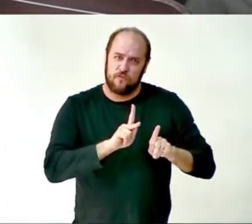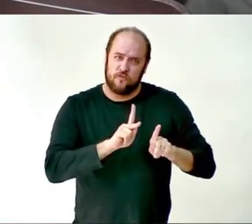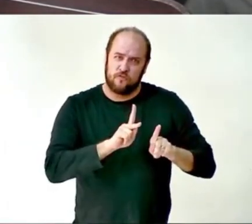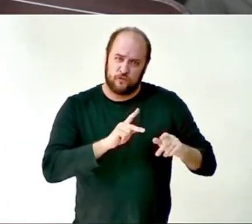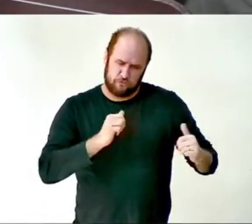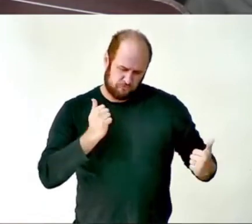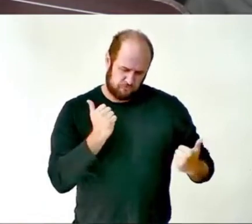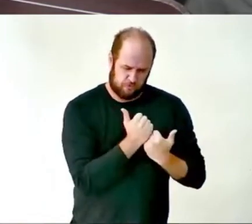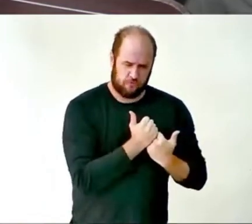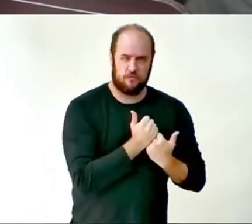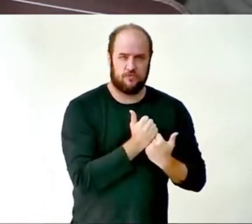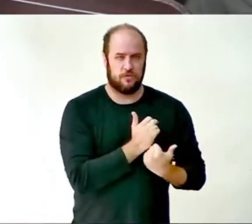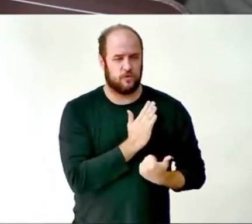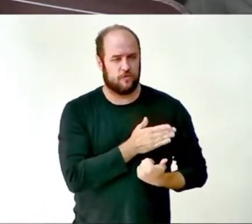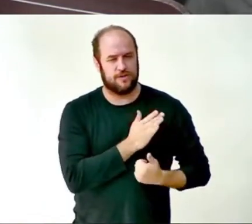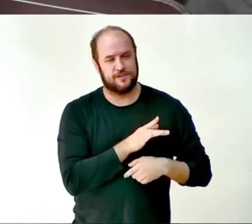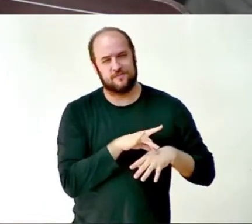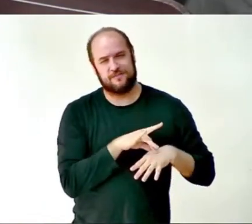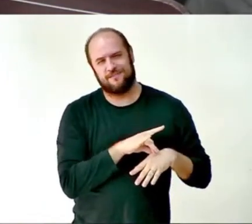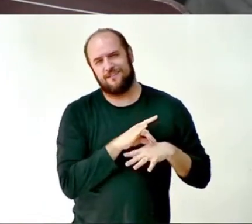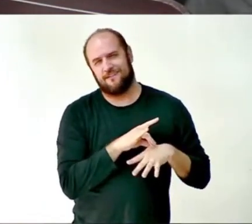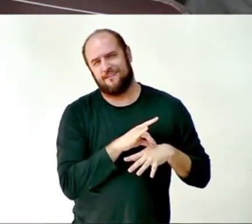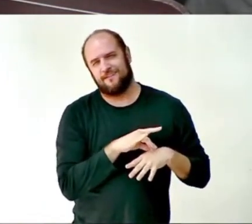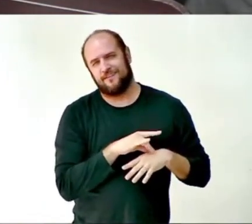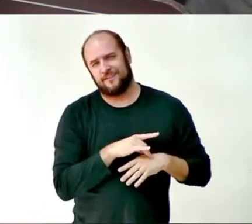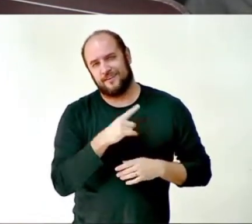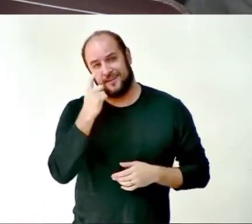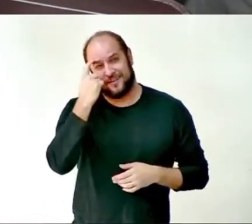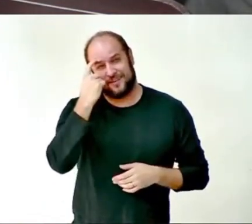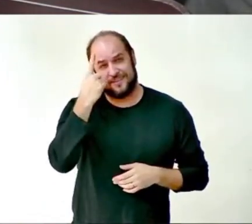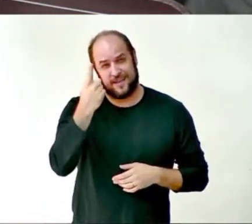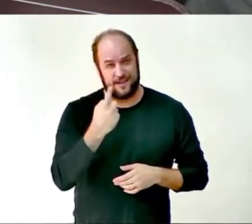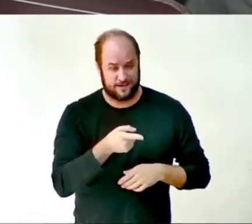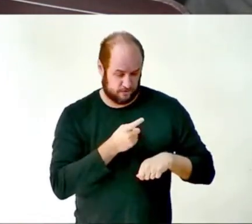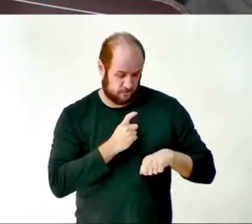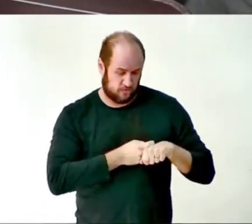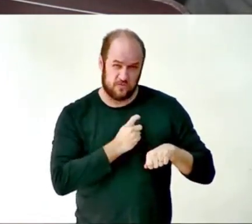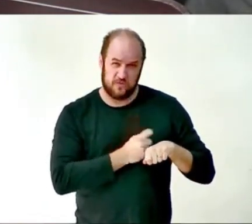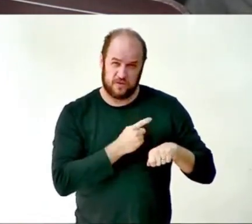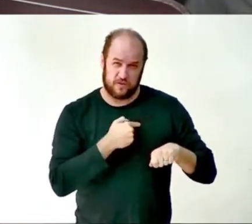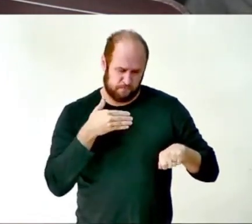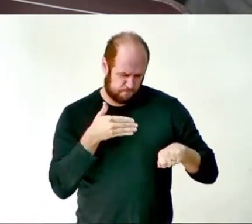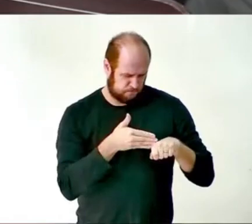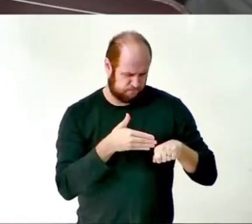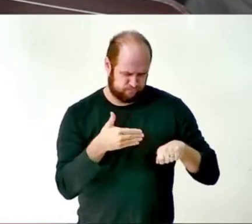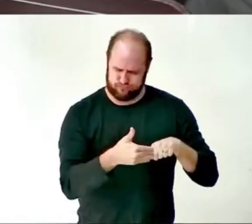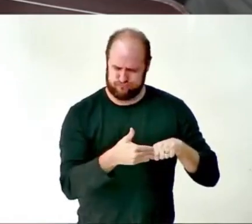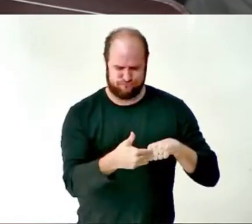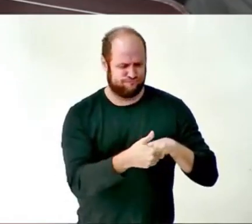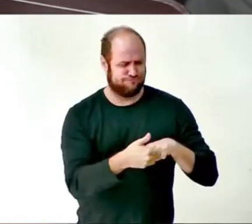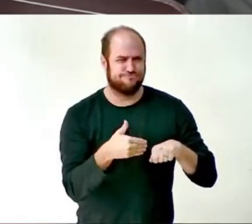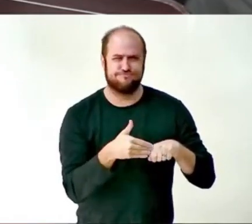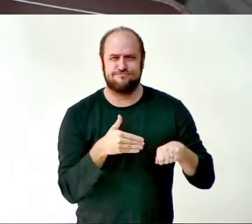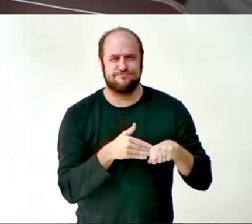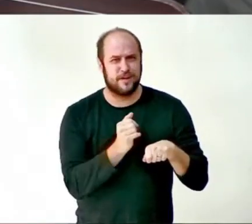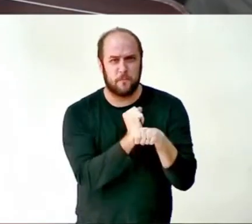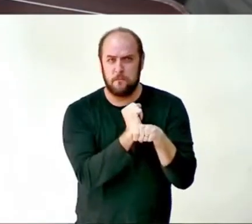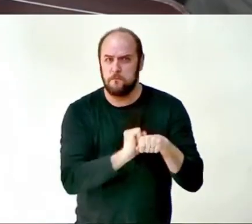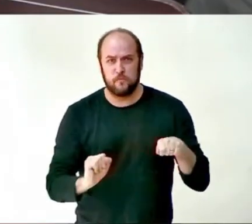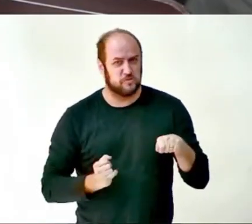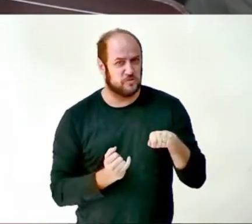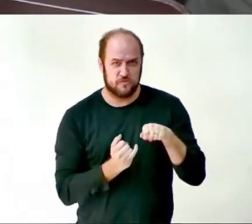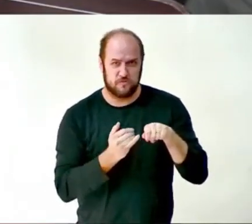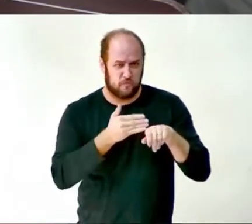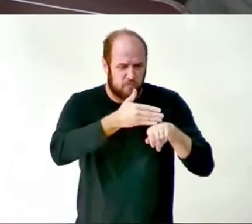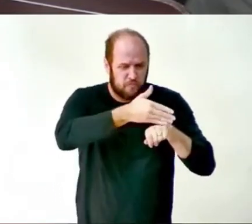de carne, dando uma ideia que o coração empedernecido, nada entra nele, ele está impermeável a